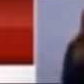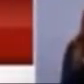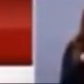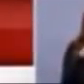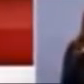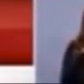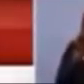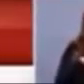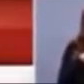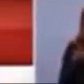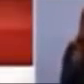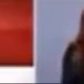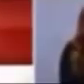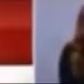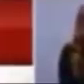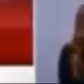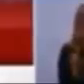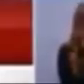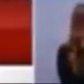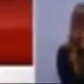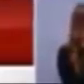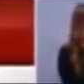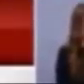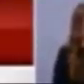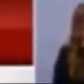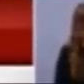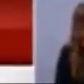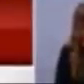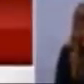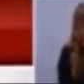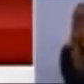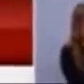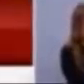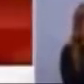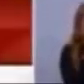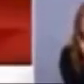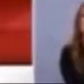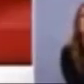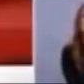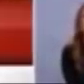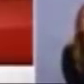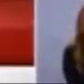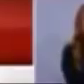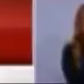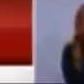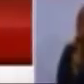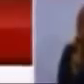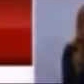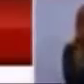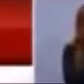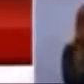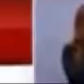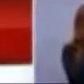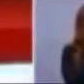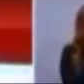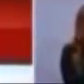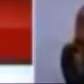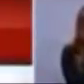e sair com um sorriso de ir à benfica tv sofreu outros que provavelmente